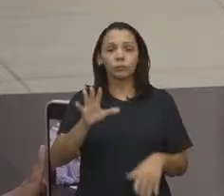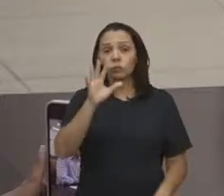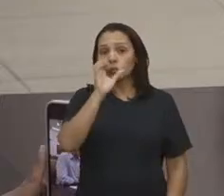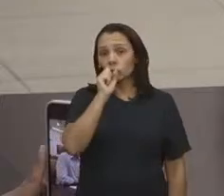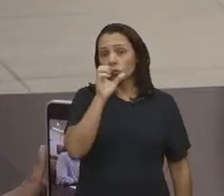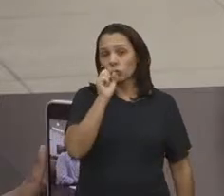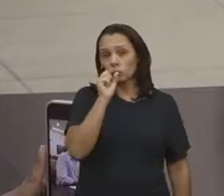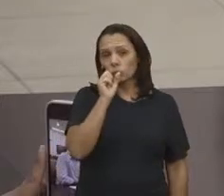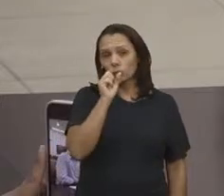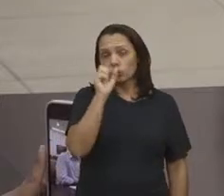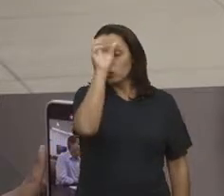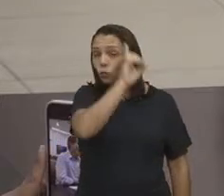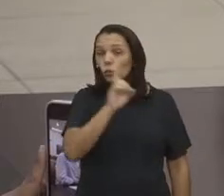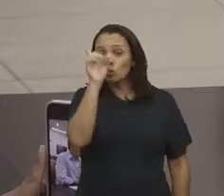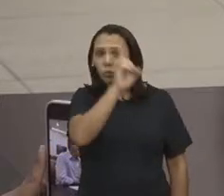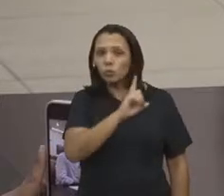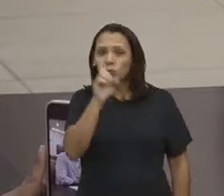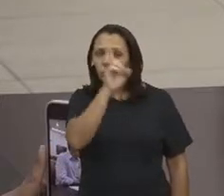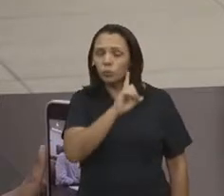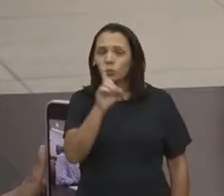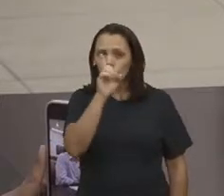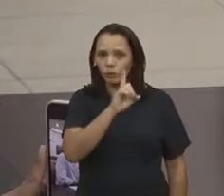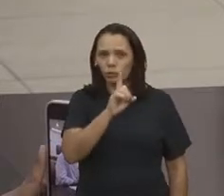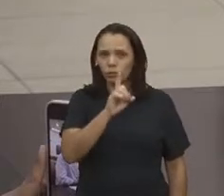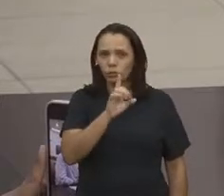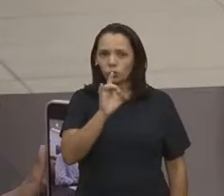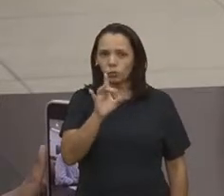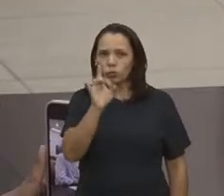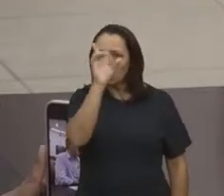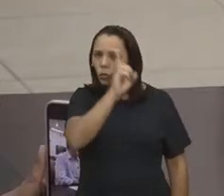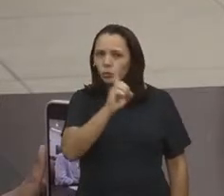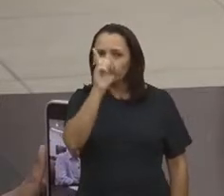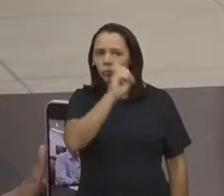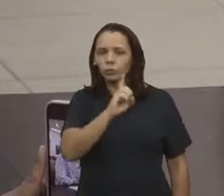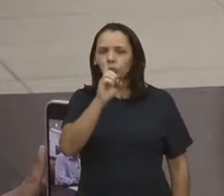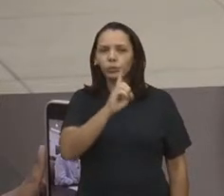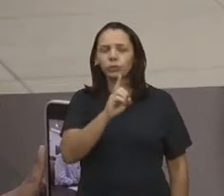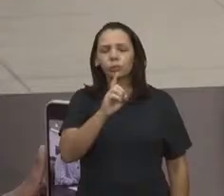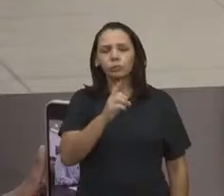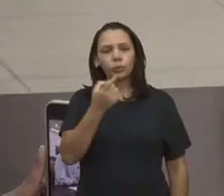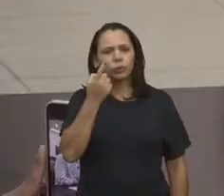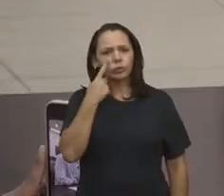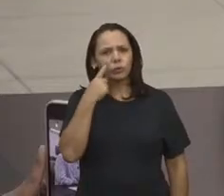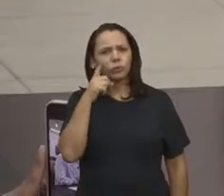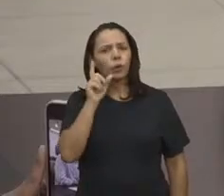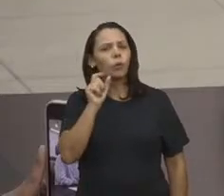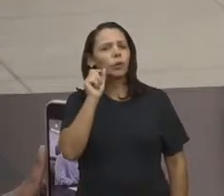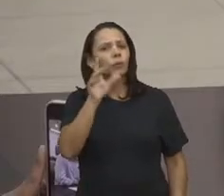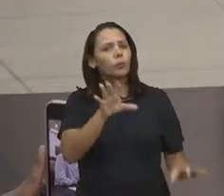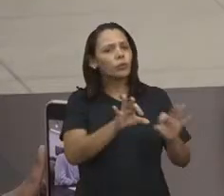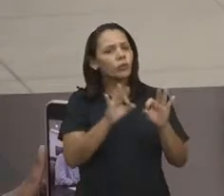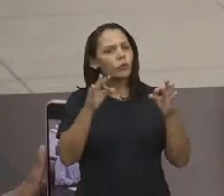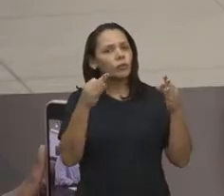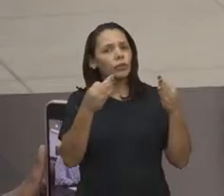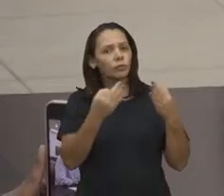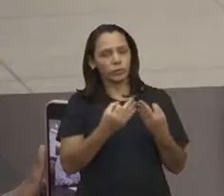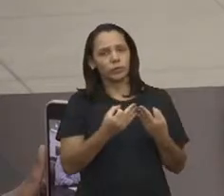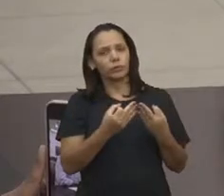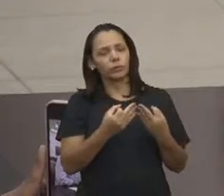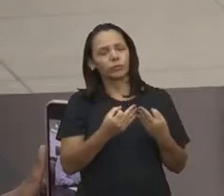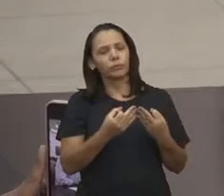você vê ali as famílias indo para lá, então você tem até uma questão social envolvida,